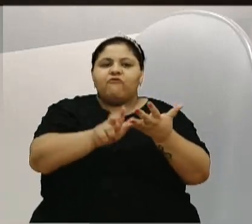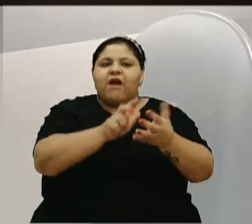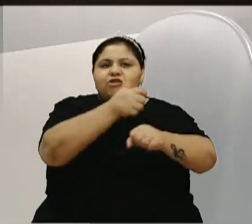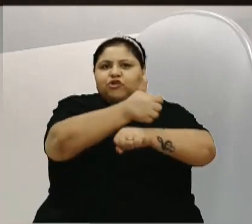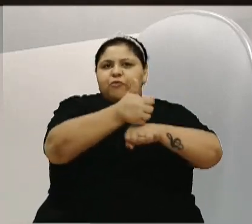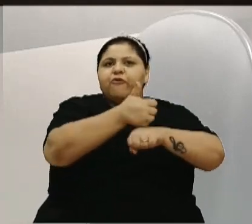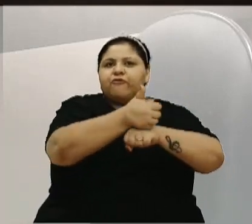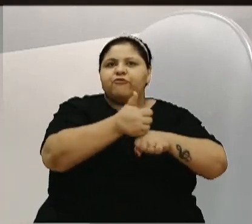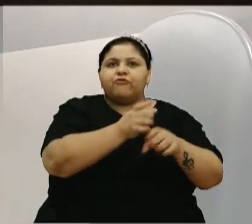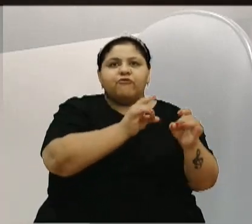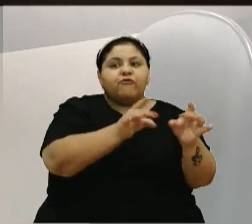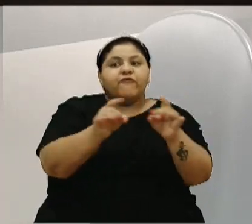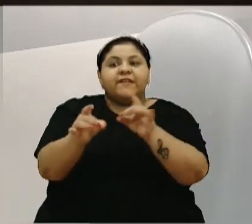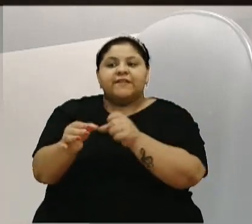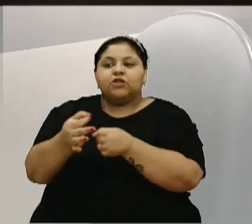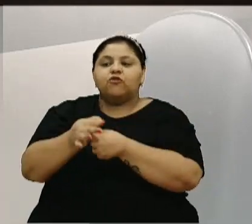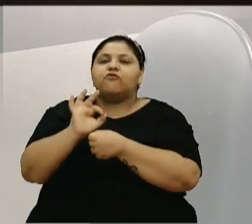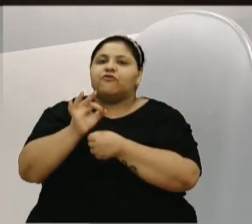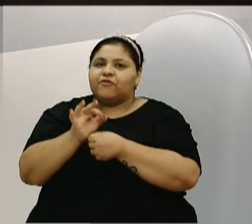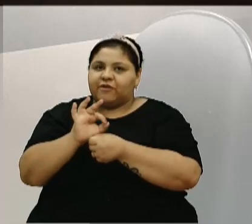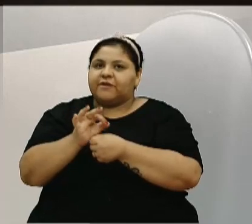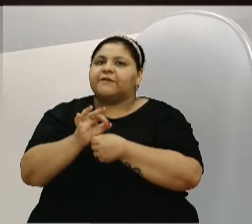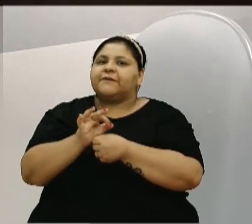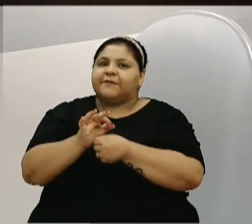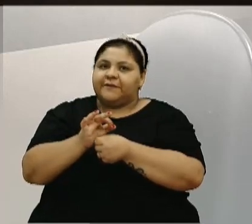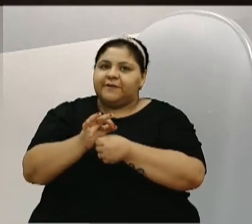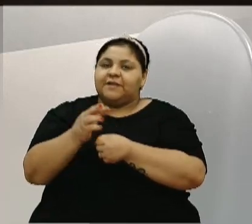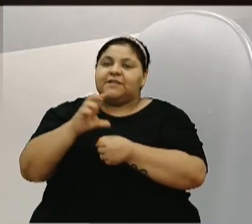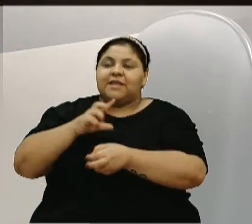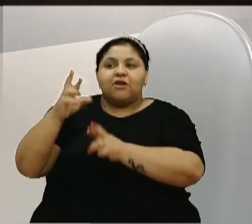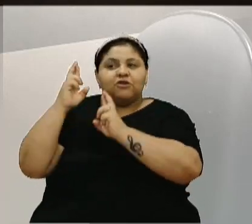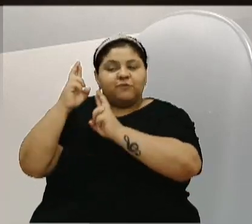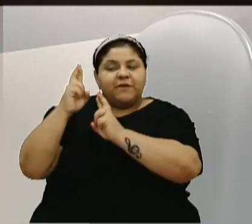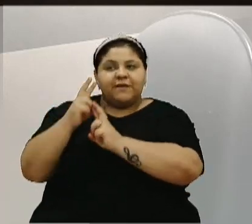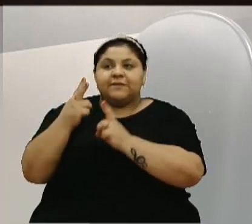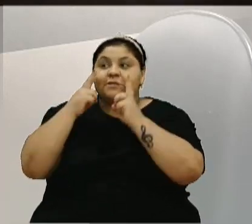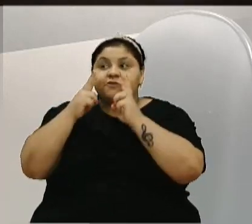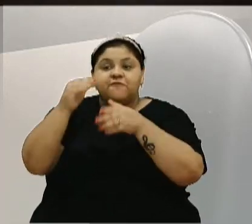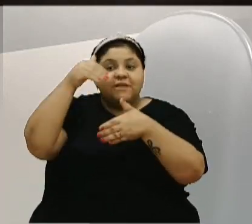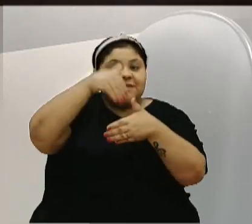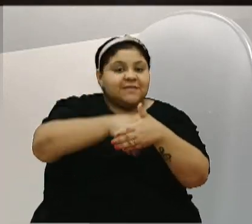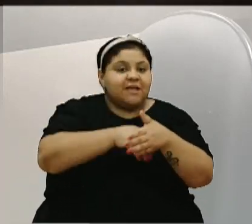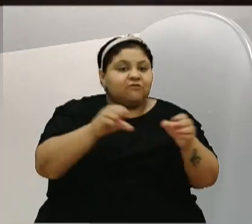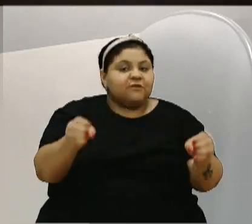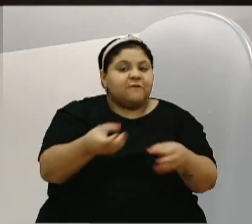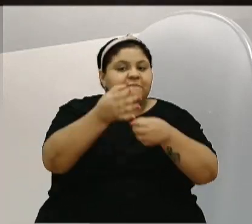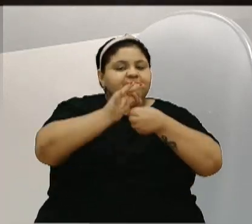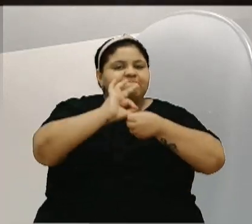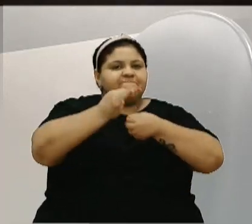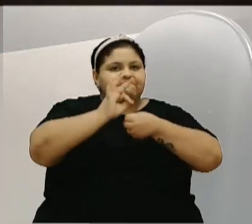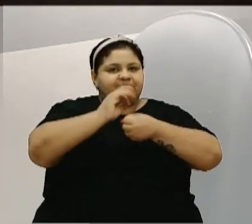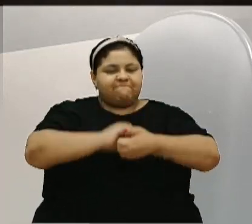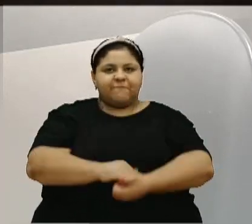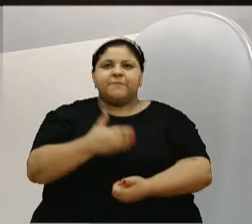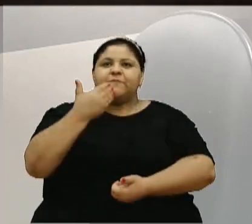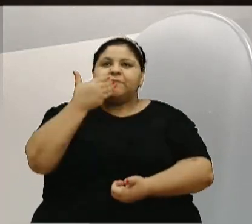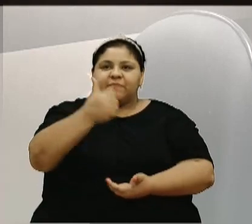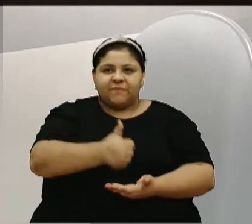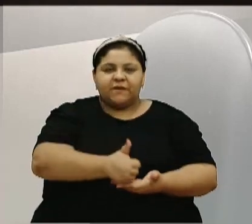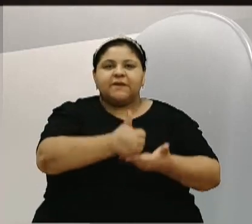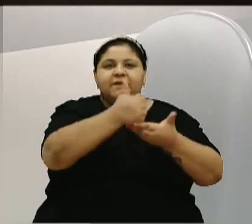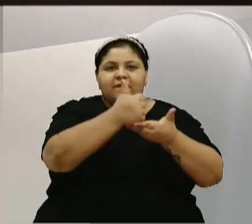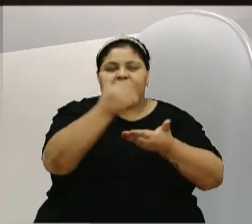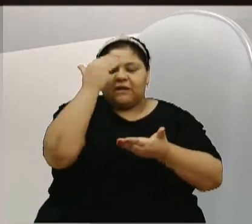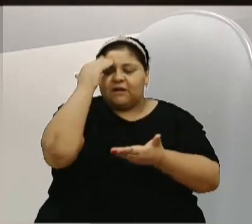agricultores vendendo uva. Eu ainda quero ver isso dentro da festa da uva. Peço o apoio dos nobres pares, acredito